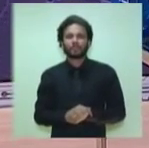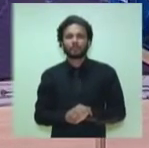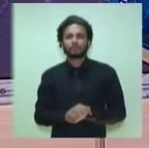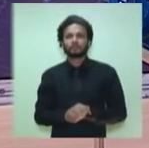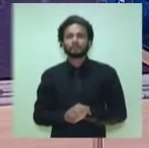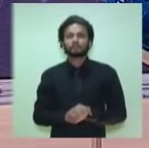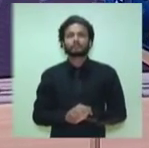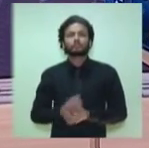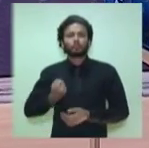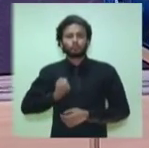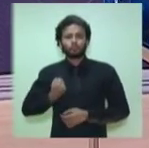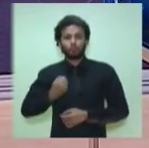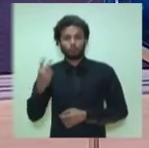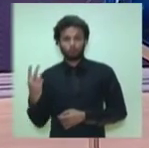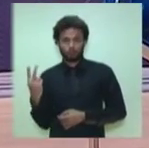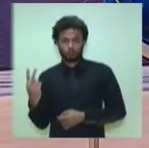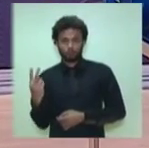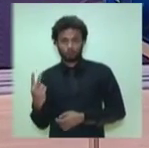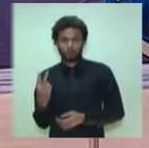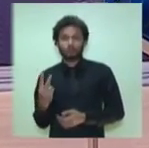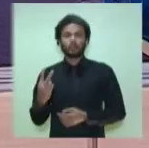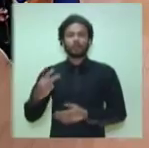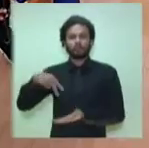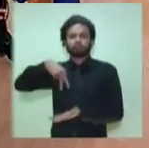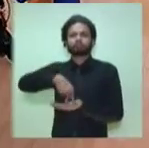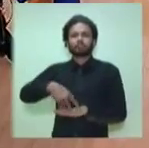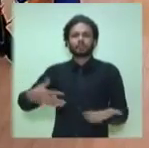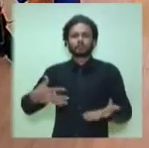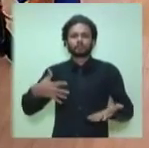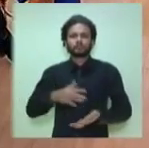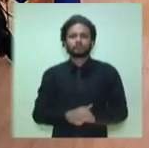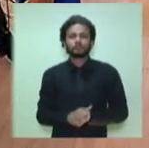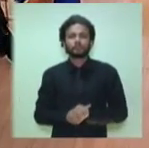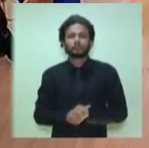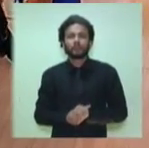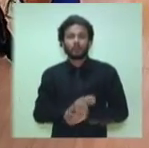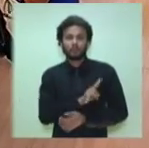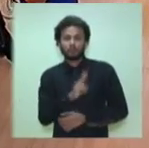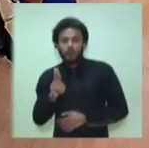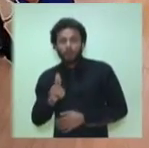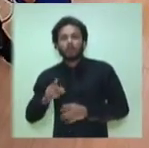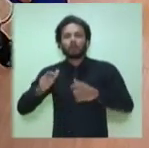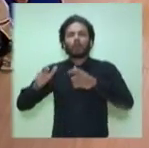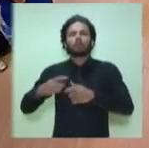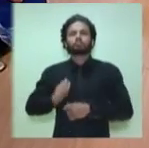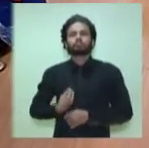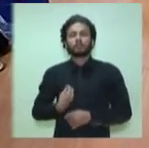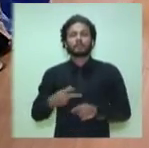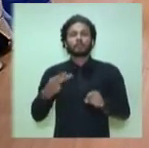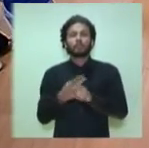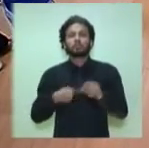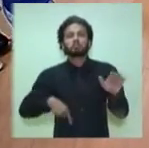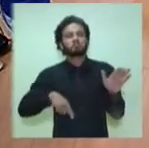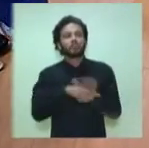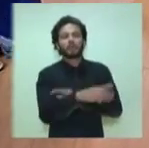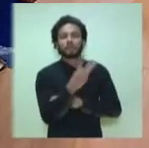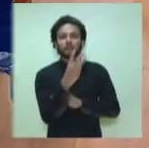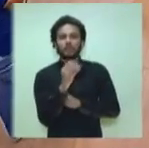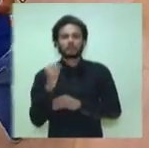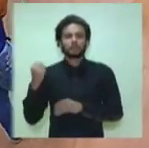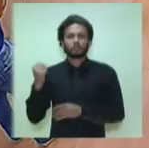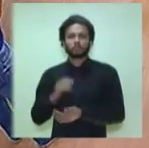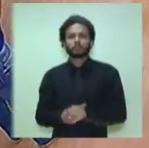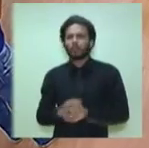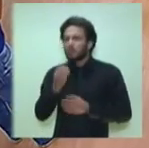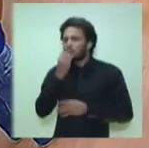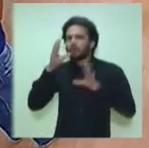indecisa de número 2. Por favor, levante-se, número 2, apresente-se, diga o seu bairro e faça a sua pergunta em 30 segundos.